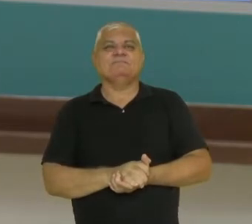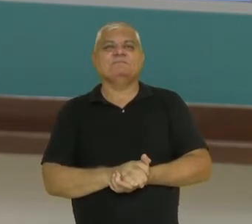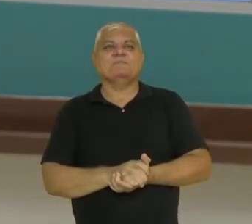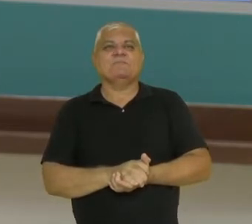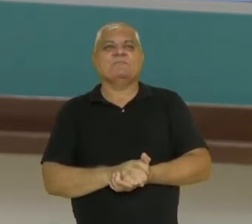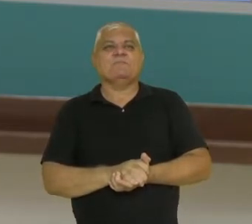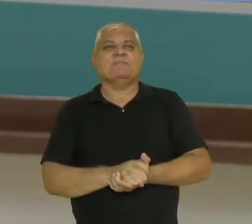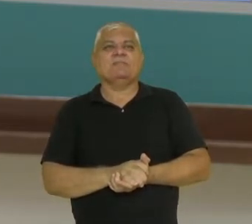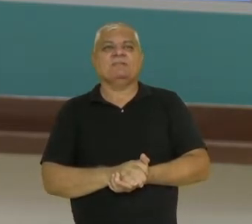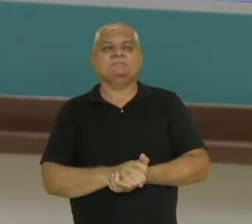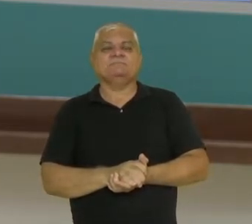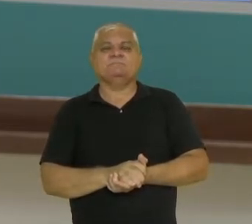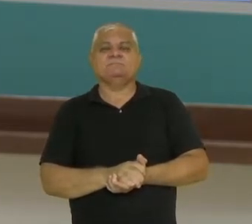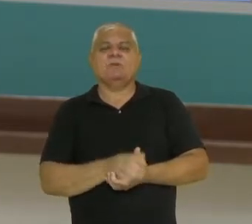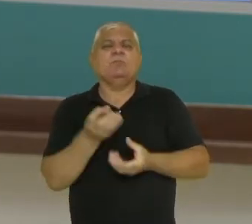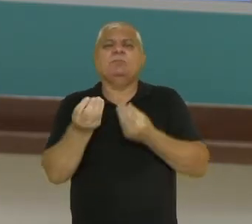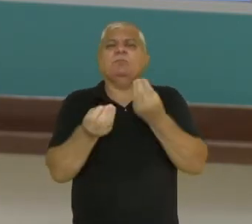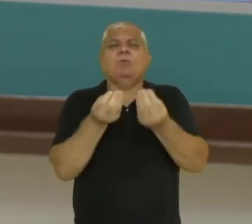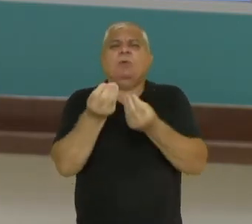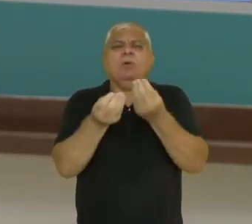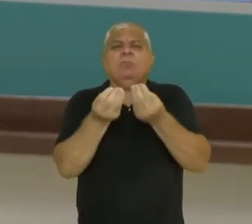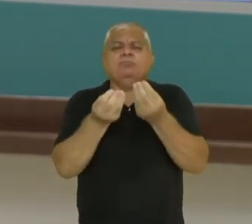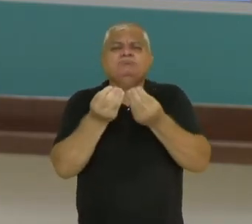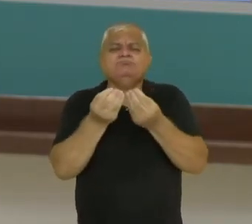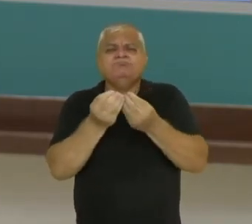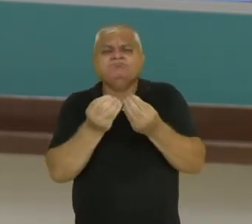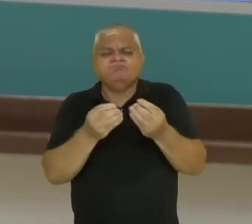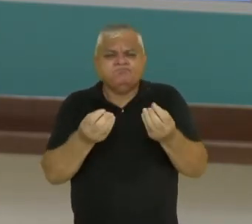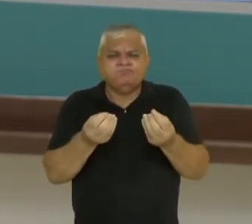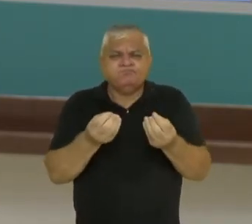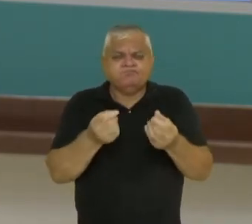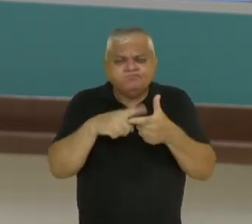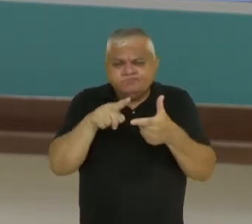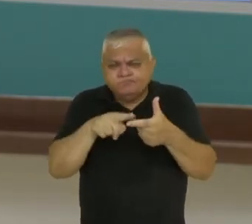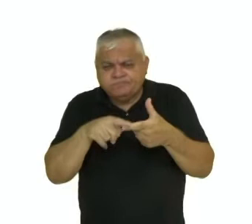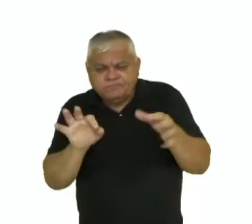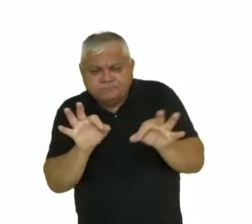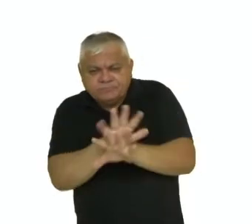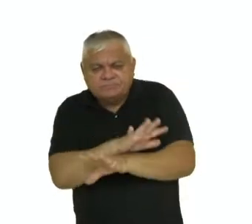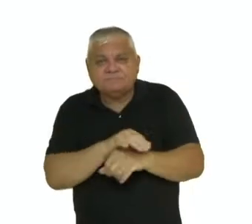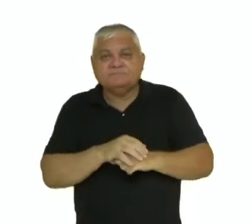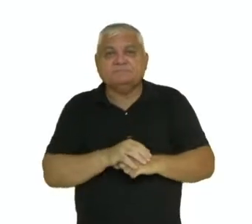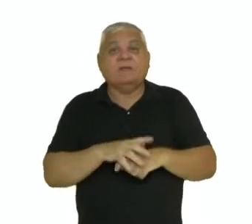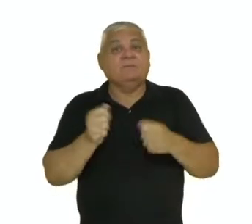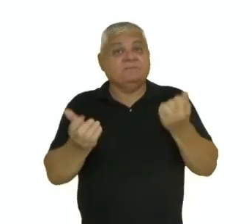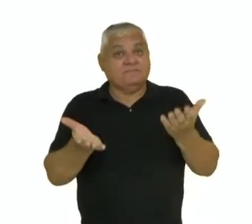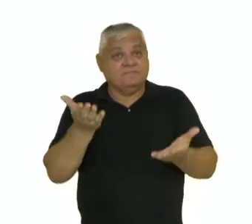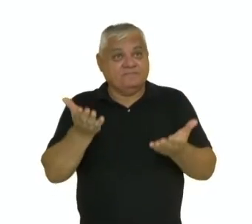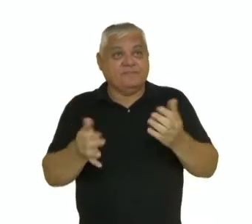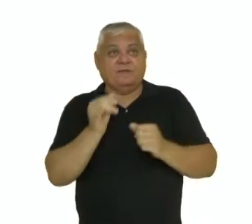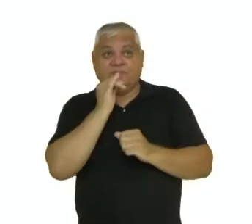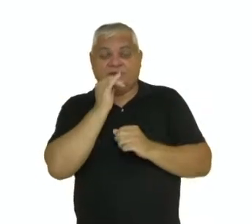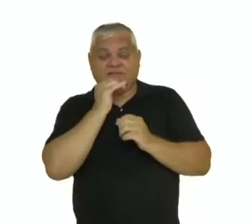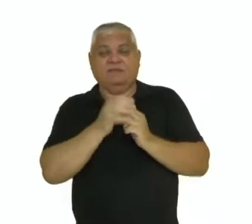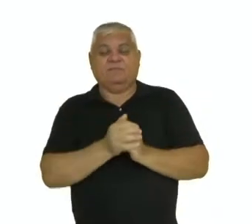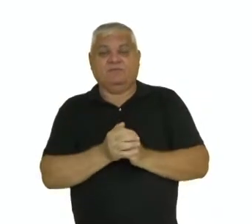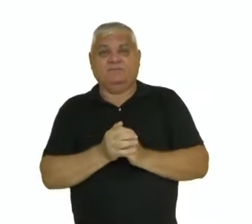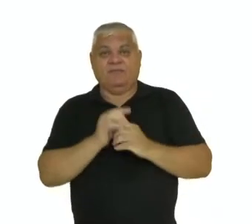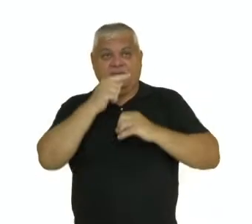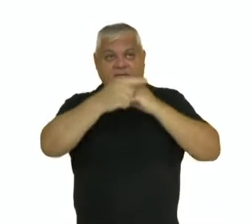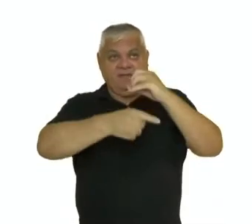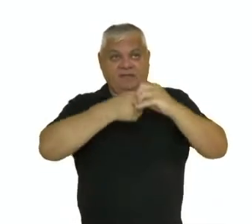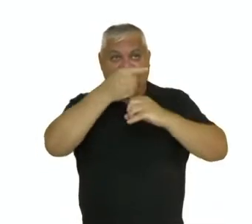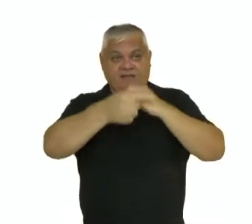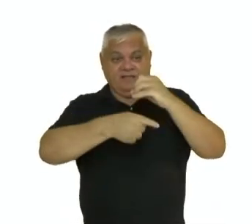Tá? Para resolver isso, a gente precisa fazer, então, o balanceamento. O número de átomos existente à esquerda da seta dos